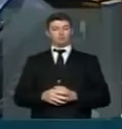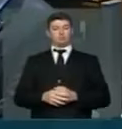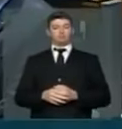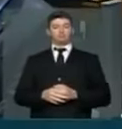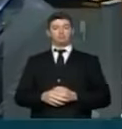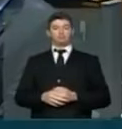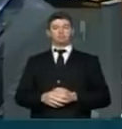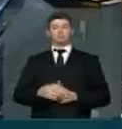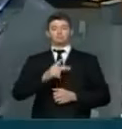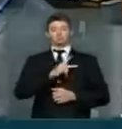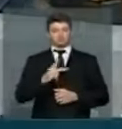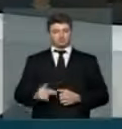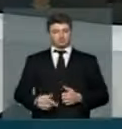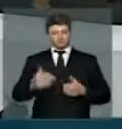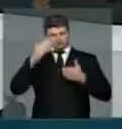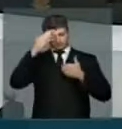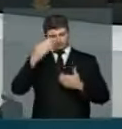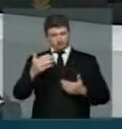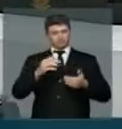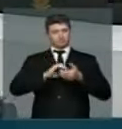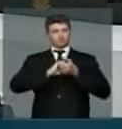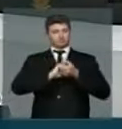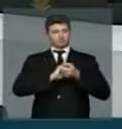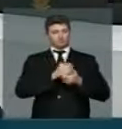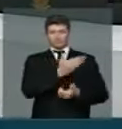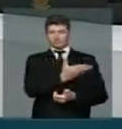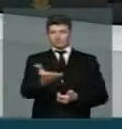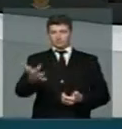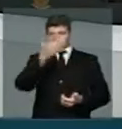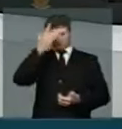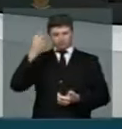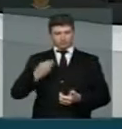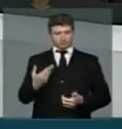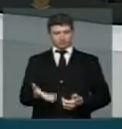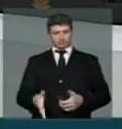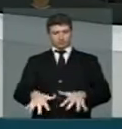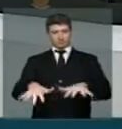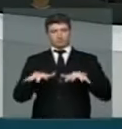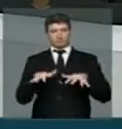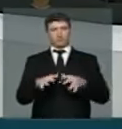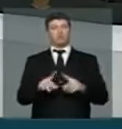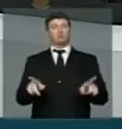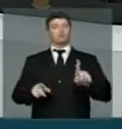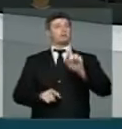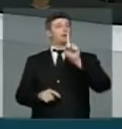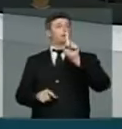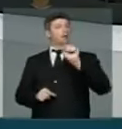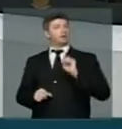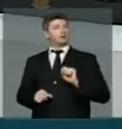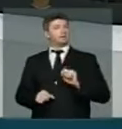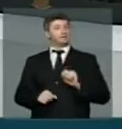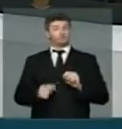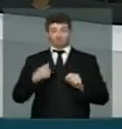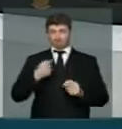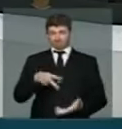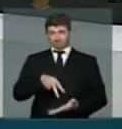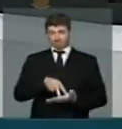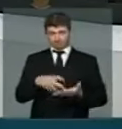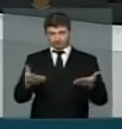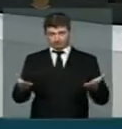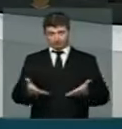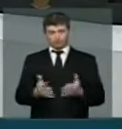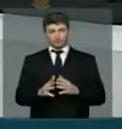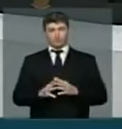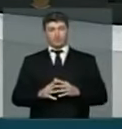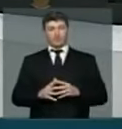Agradeço, senhor presidente. Quero cumprimentar a todos os parlamentares aqui presentes. Mas, senhor presidente, ocupo a tribuna